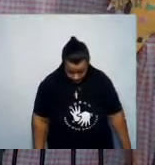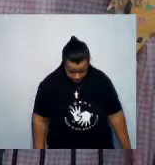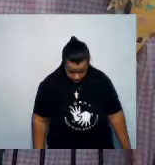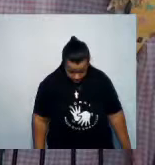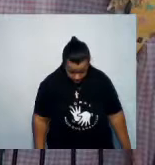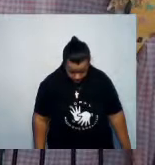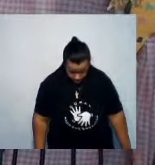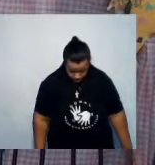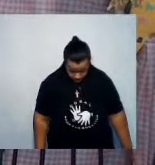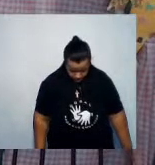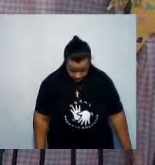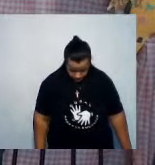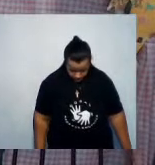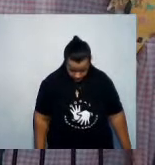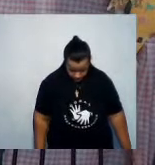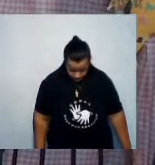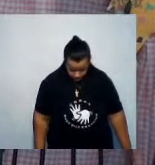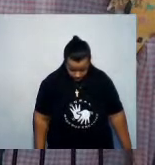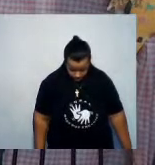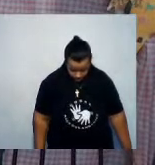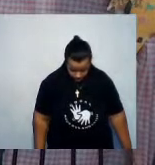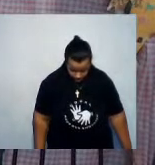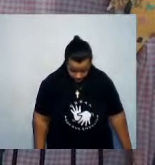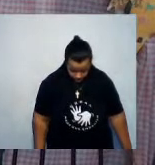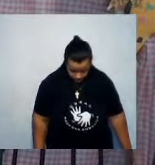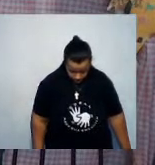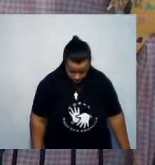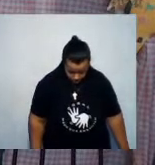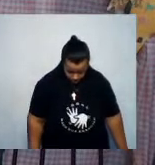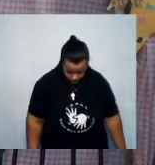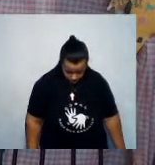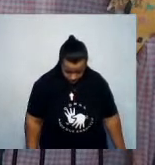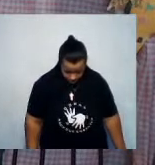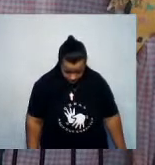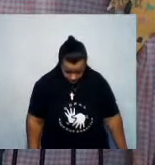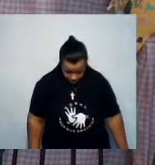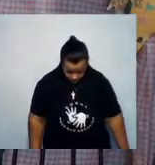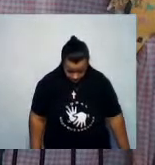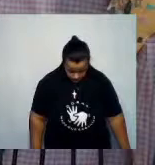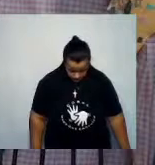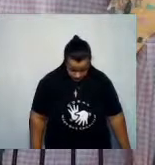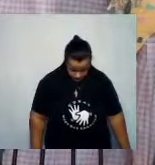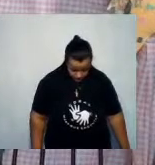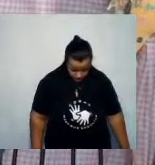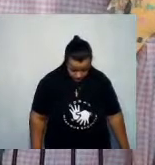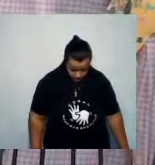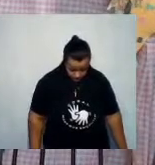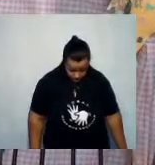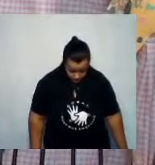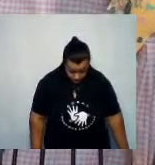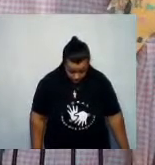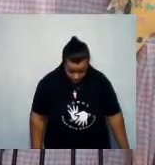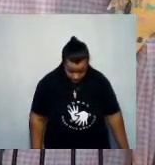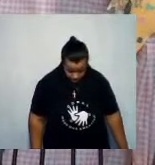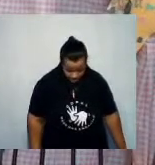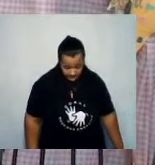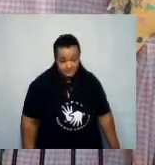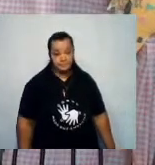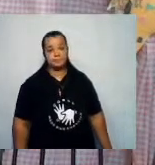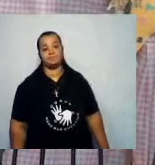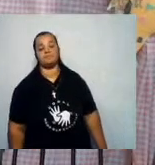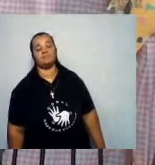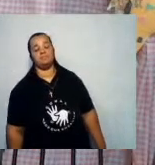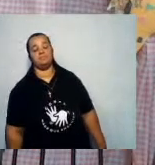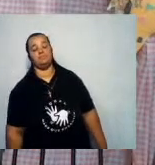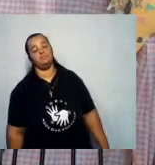São 203 anos da nossa cidade que estão sendo, sim, comemorados com muito carinho, né, Rafael? É isso aí. Agradecer também a figura do prefeito,